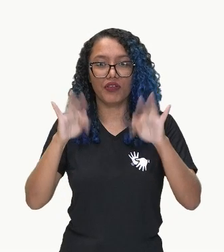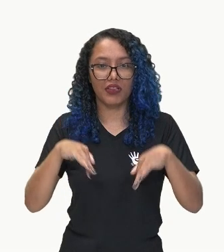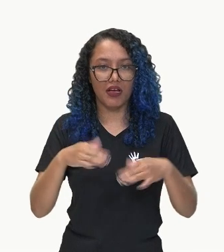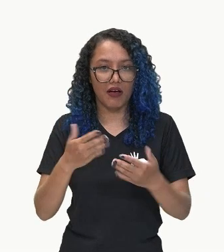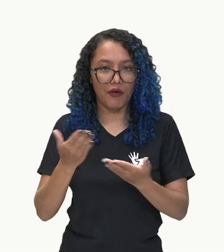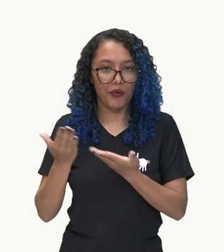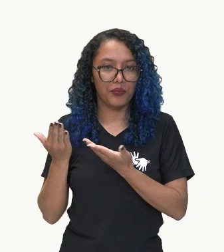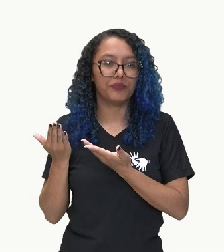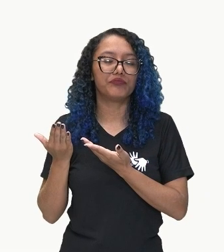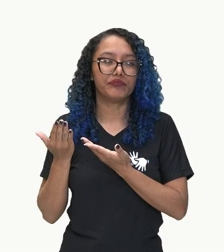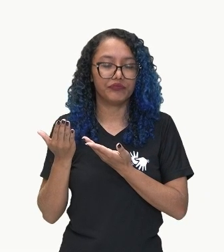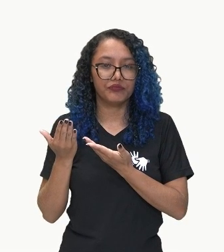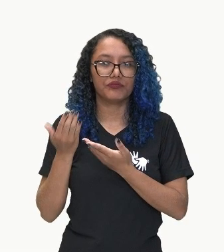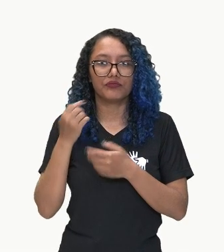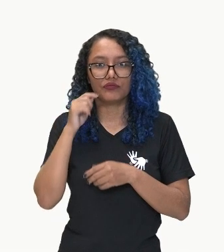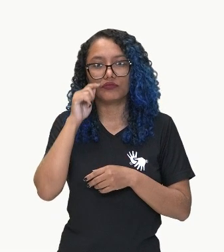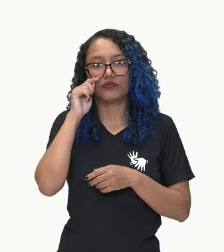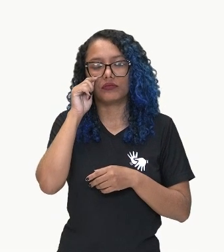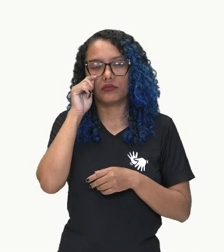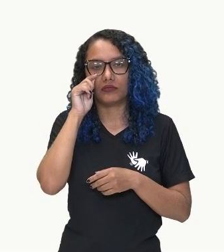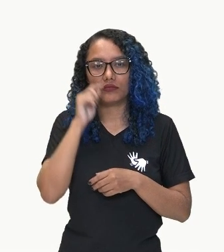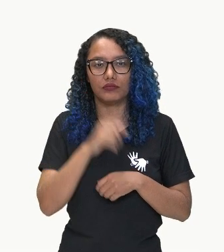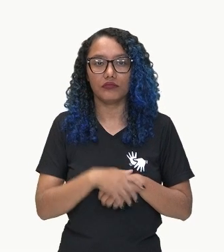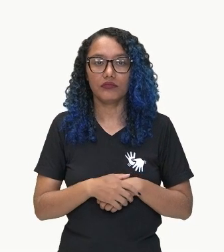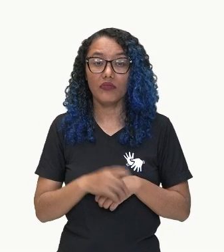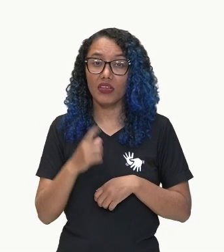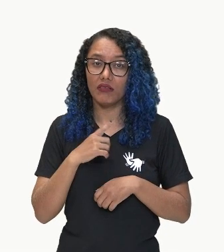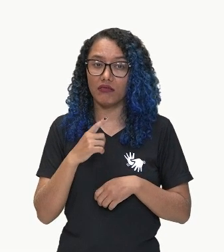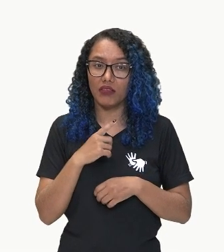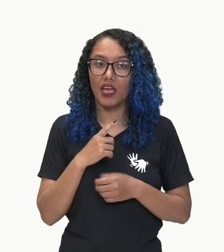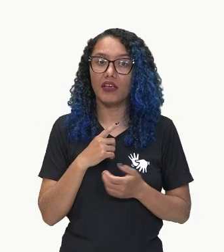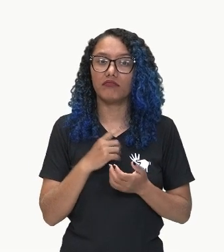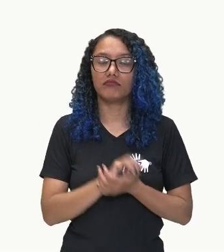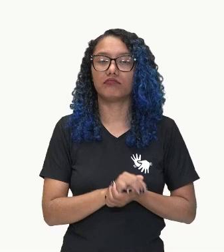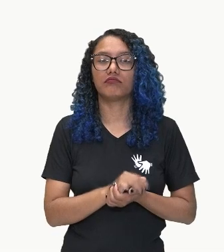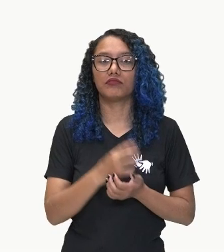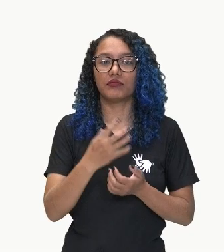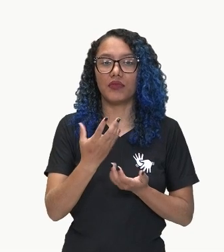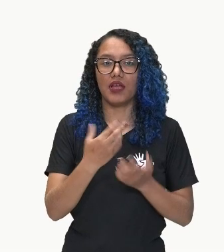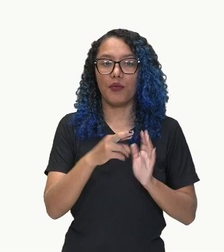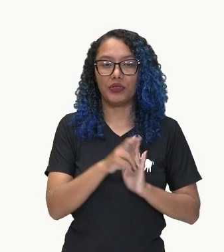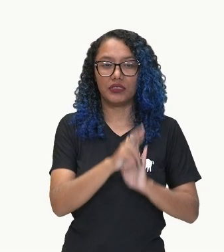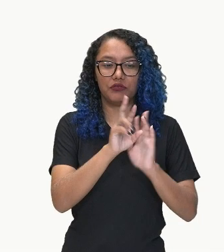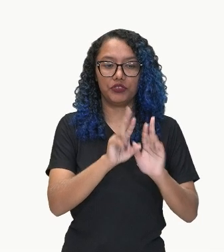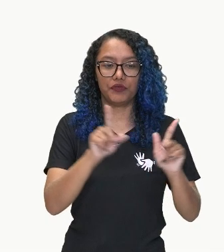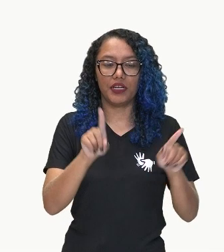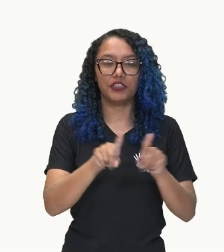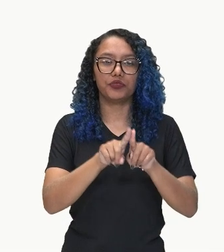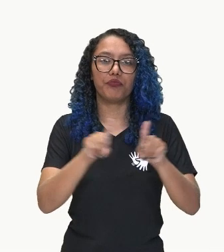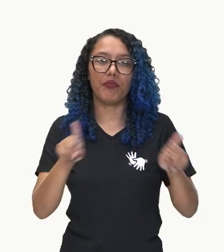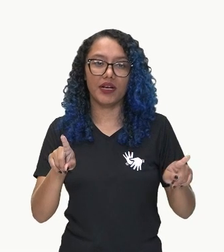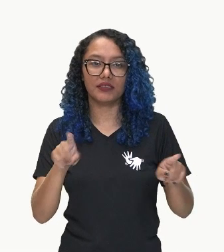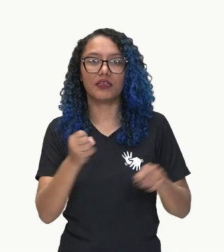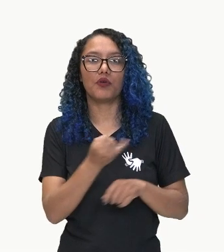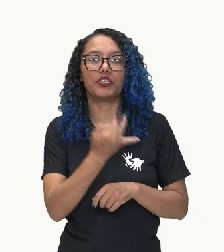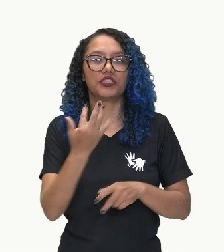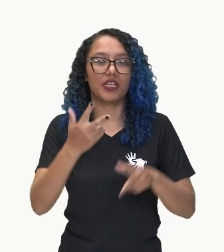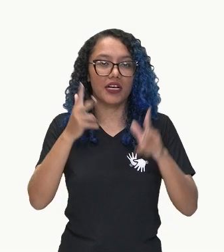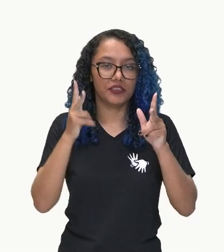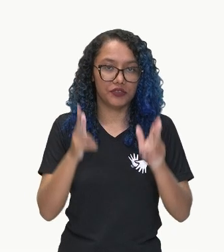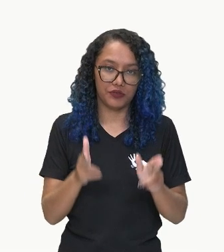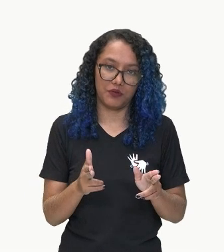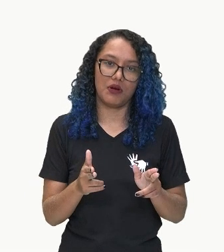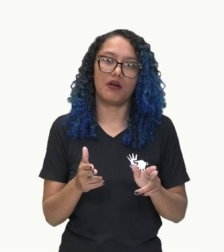São frações de escritas diferentes, mas elas representam a mesma quantidade. Na